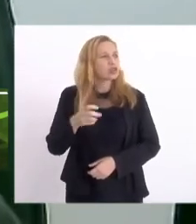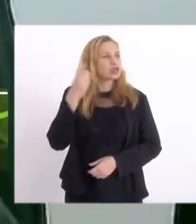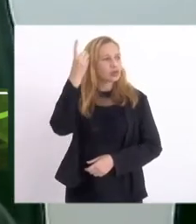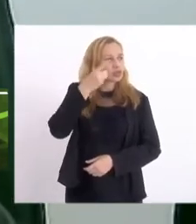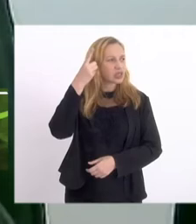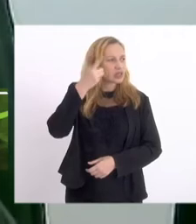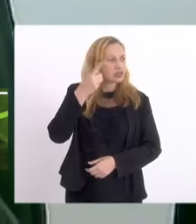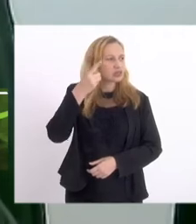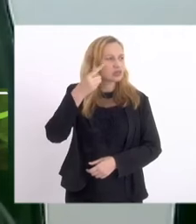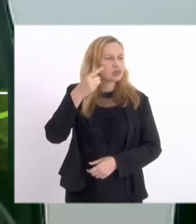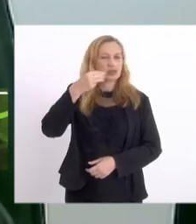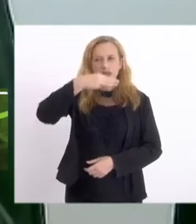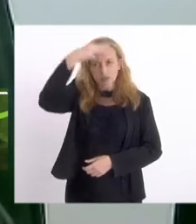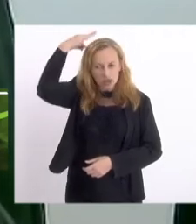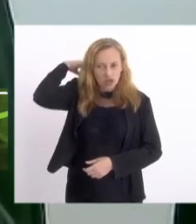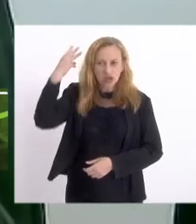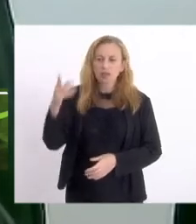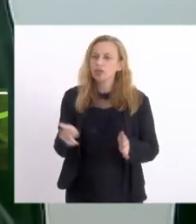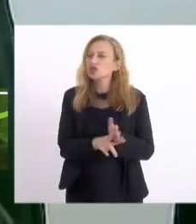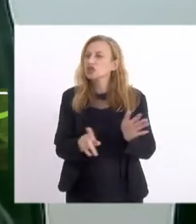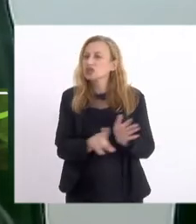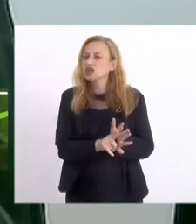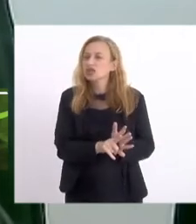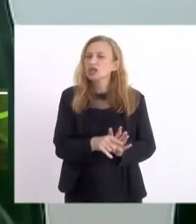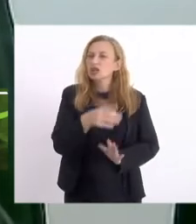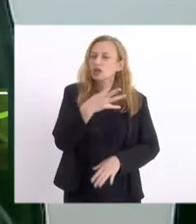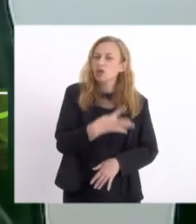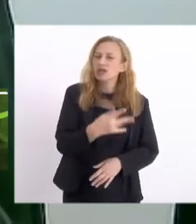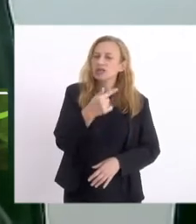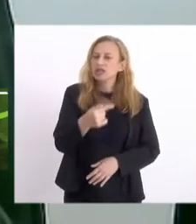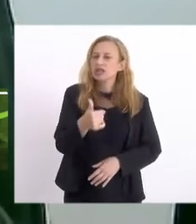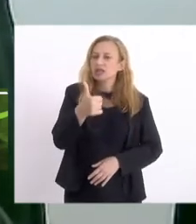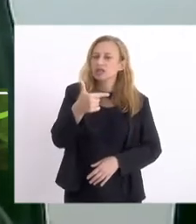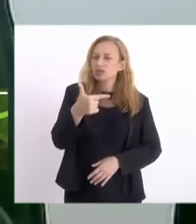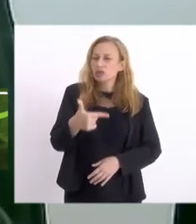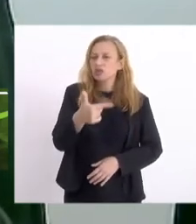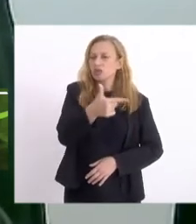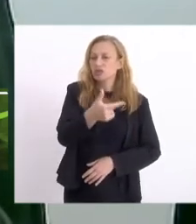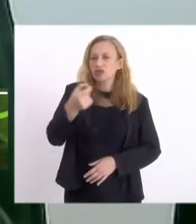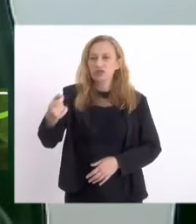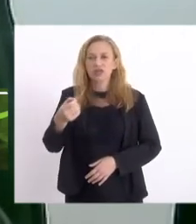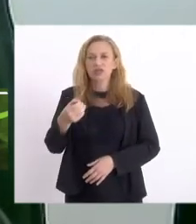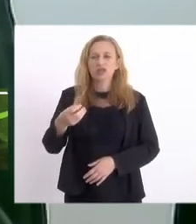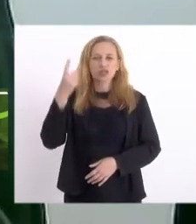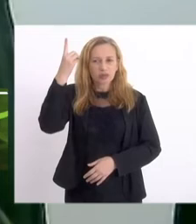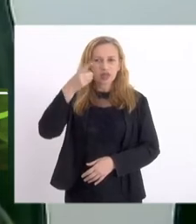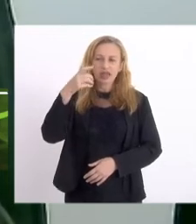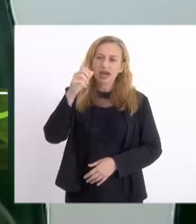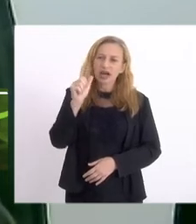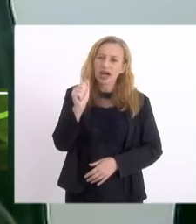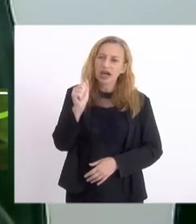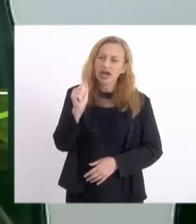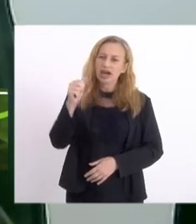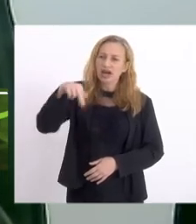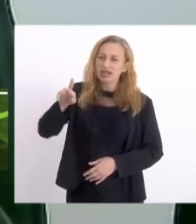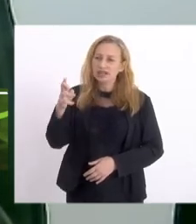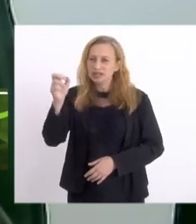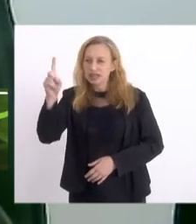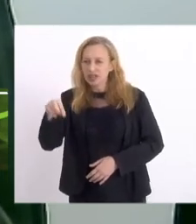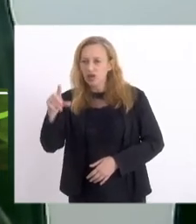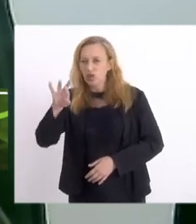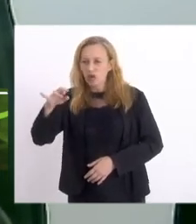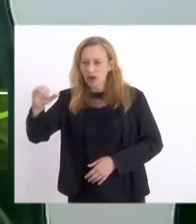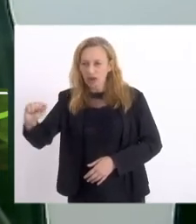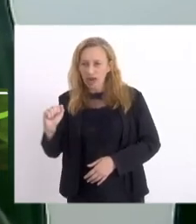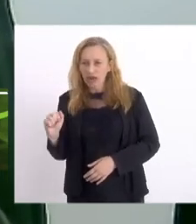Márcio Pacheco. Projeto de lei 472/2020, um parecer do deputado André Correia, parecer pela